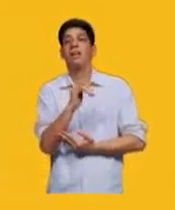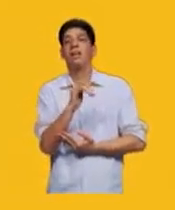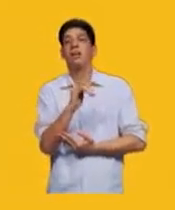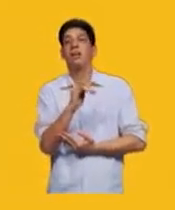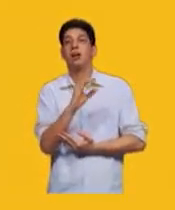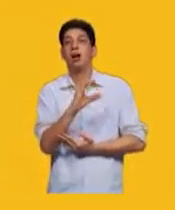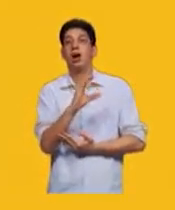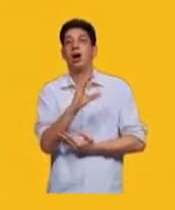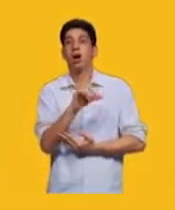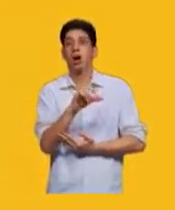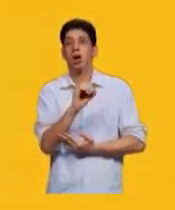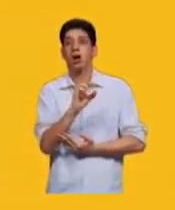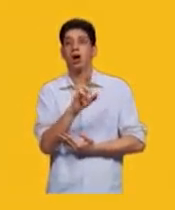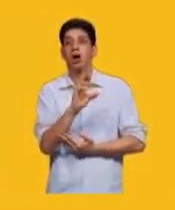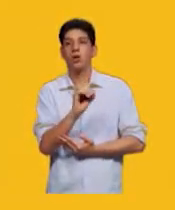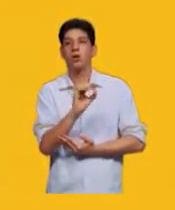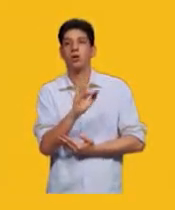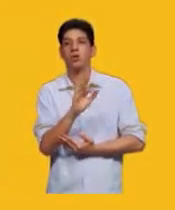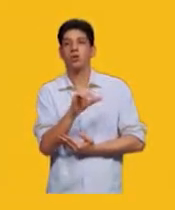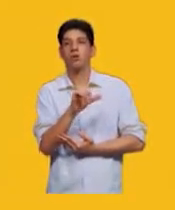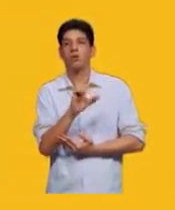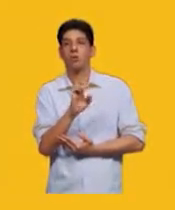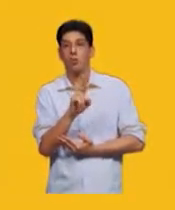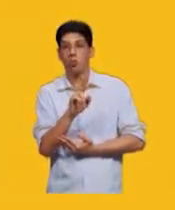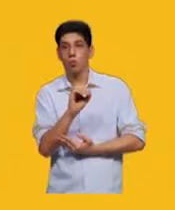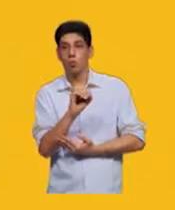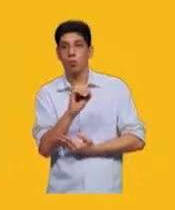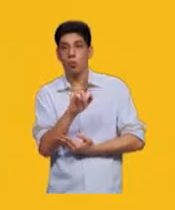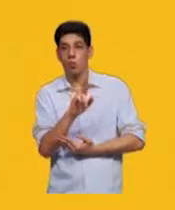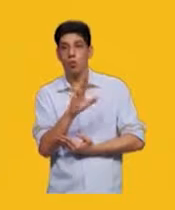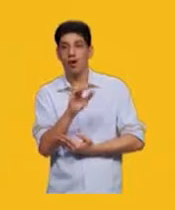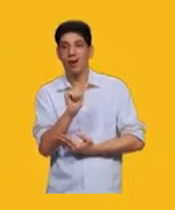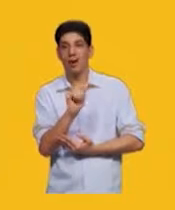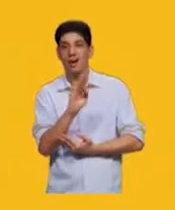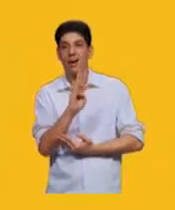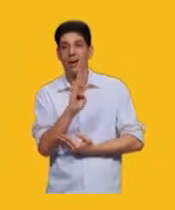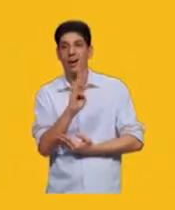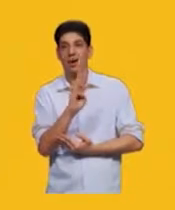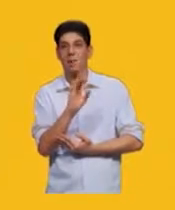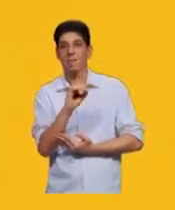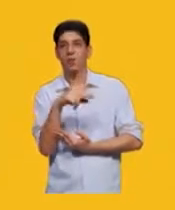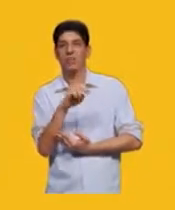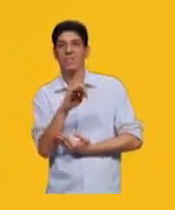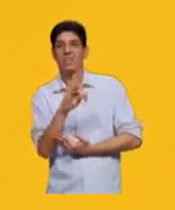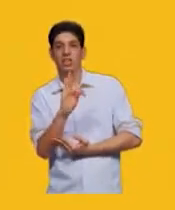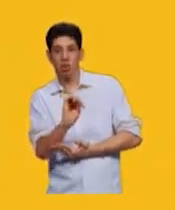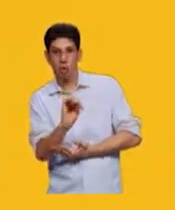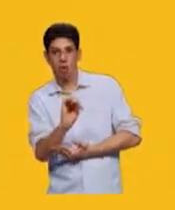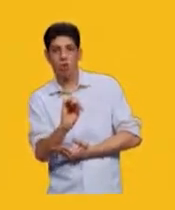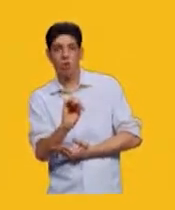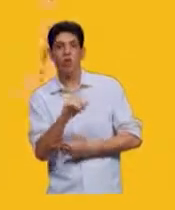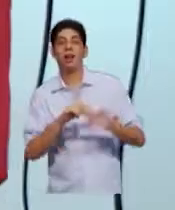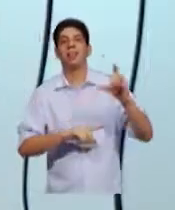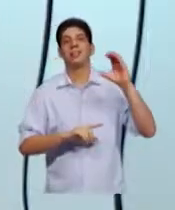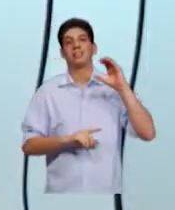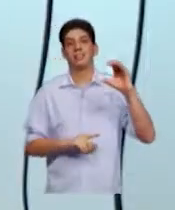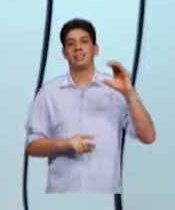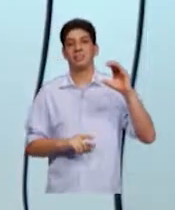clorofluorcarbono, que, na verdade, está marcado aí a letra B, mas é a letra C.